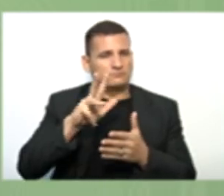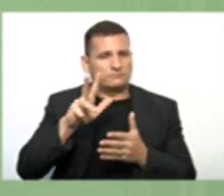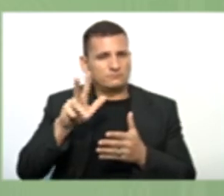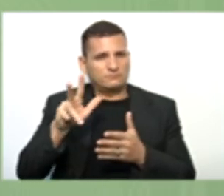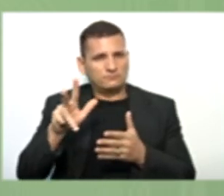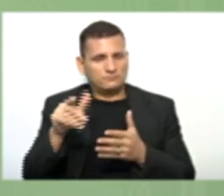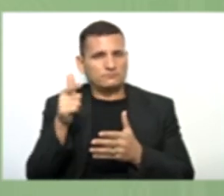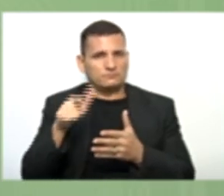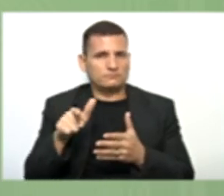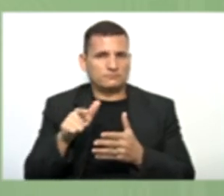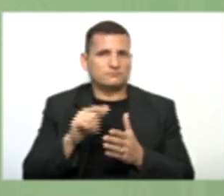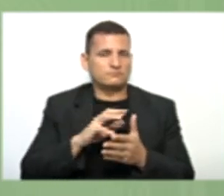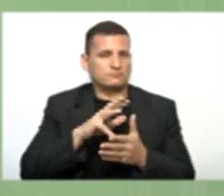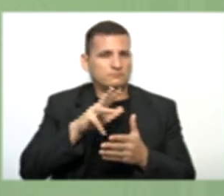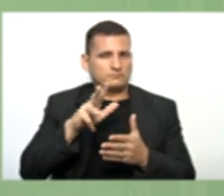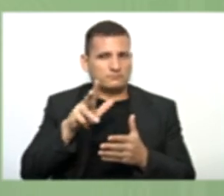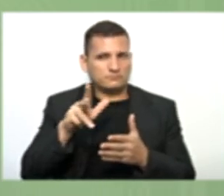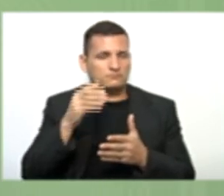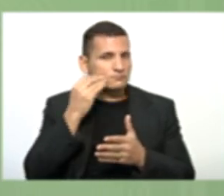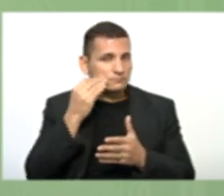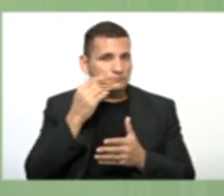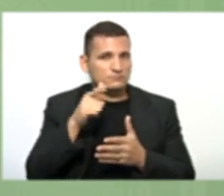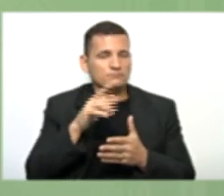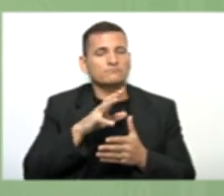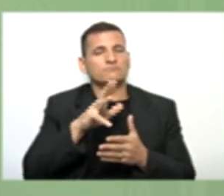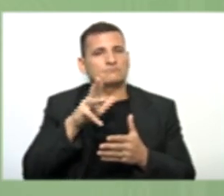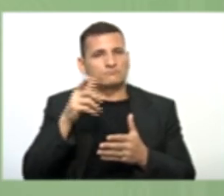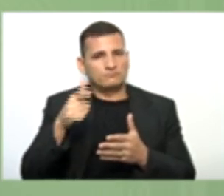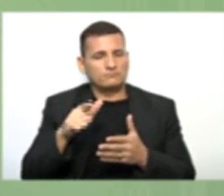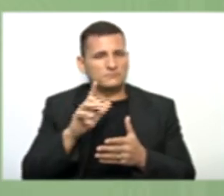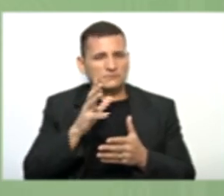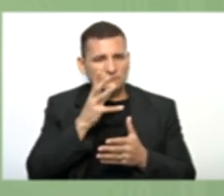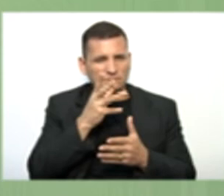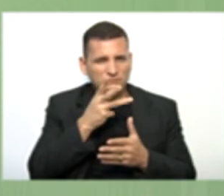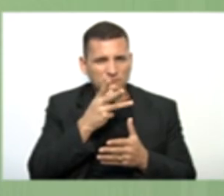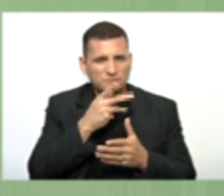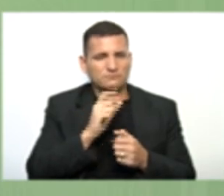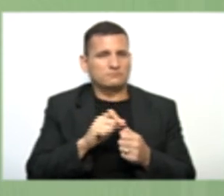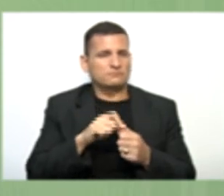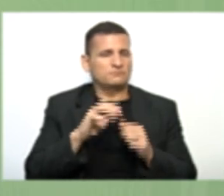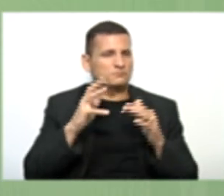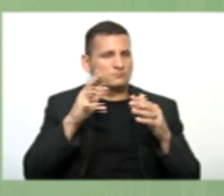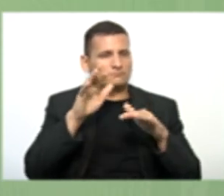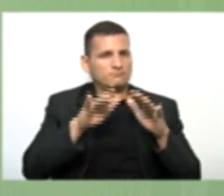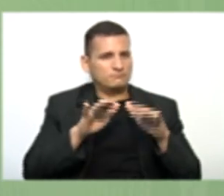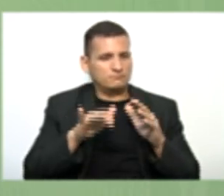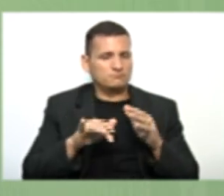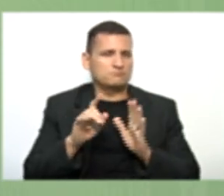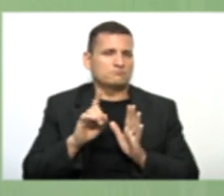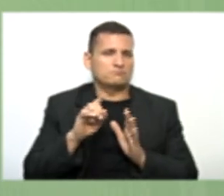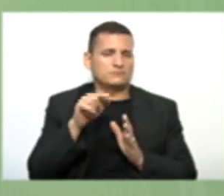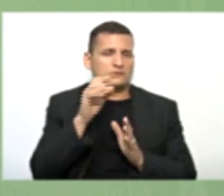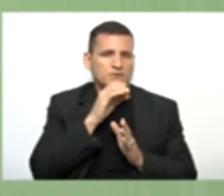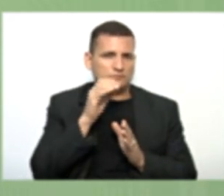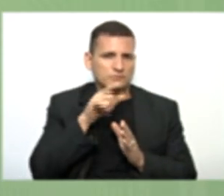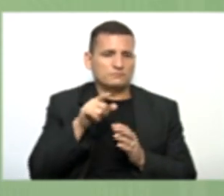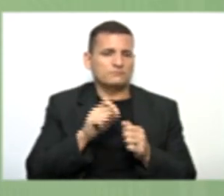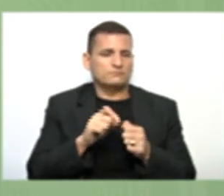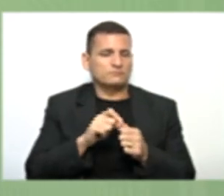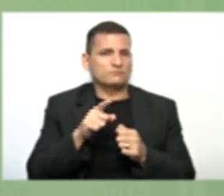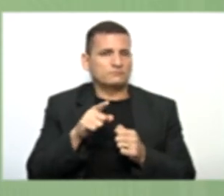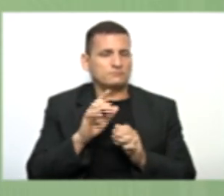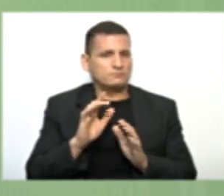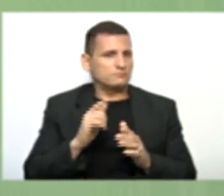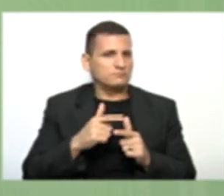isso de novo. Essa verificação vai fazer de novo, de novo. Nossa, mas não é muito demorado ele fazer toda essa linha? Não, não é, gente. Rapidinho ele faz sem nenhum problema.